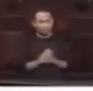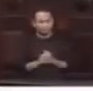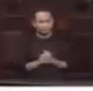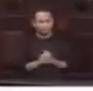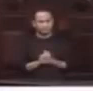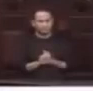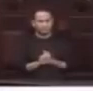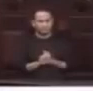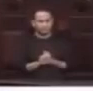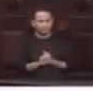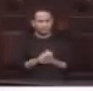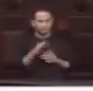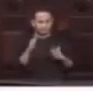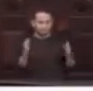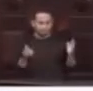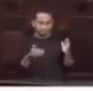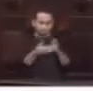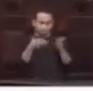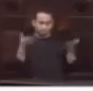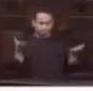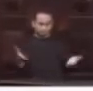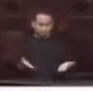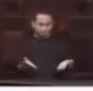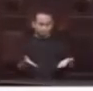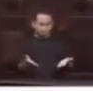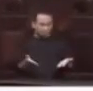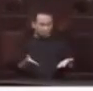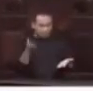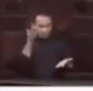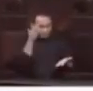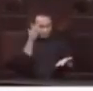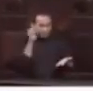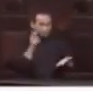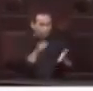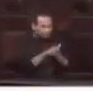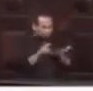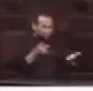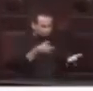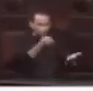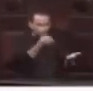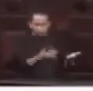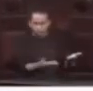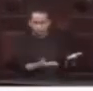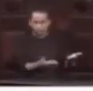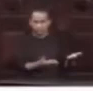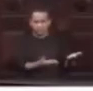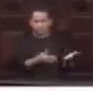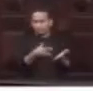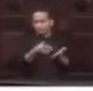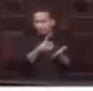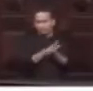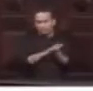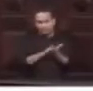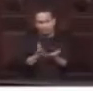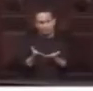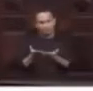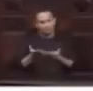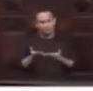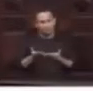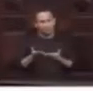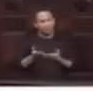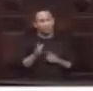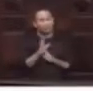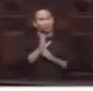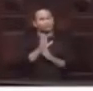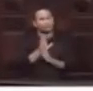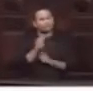Aliás, até agora, eu estou baseado em notícia de jornal. Porque não recebi qualquer documento da casa me mostrando